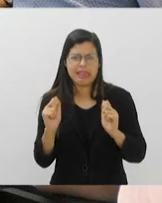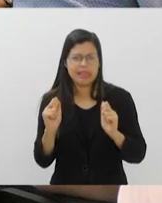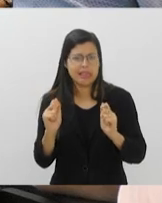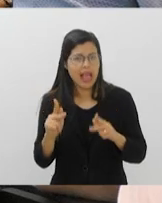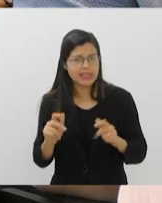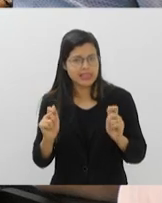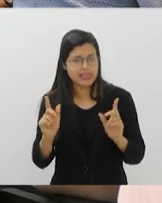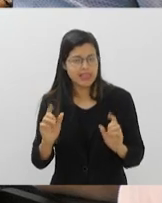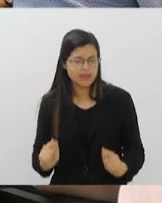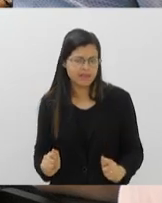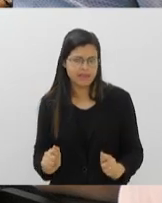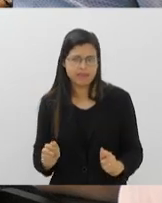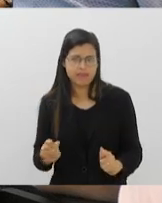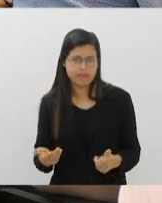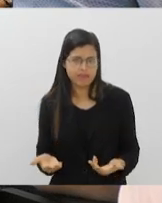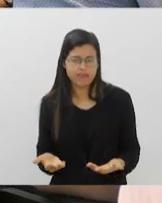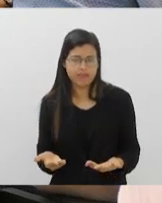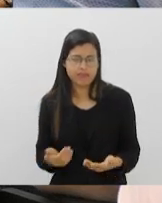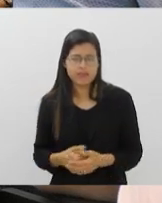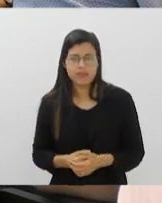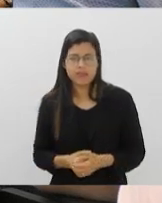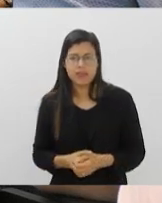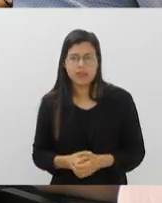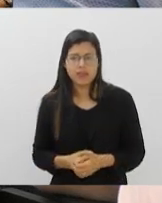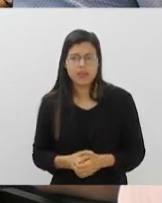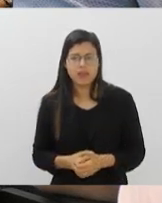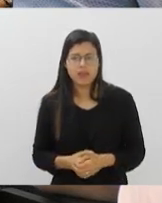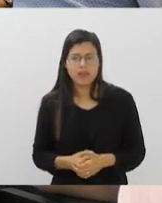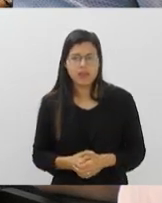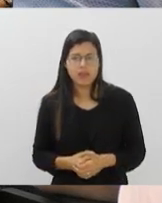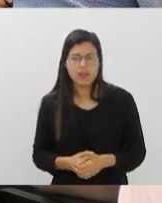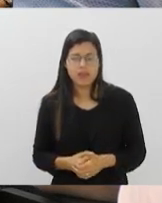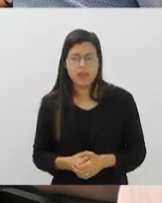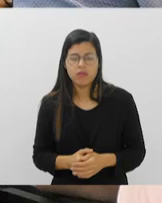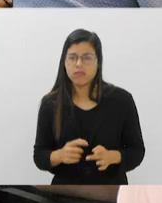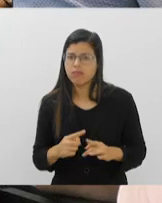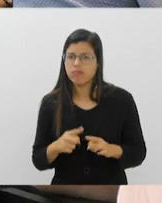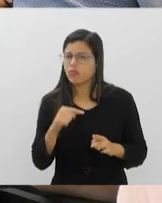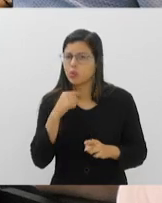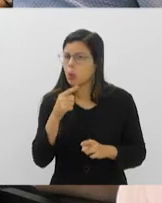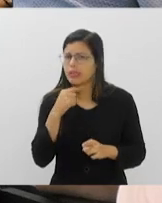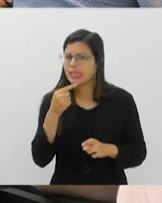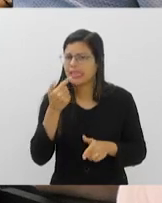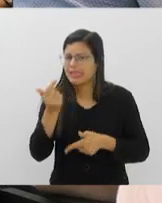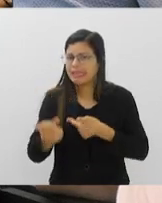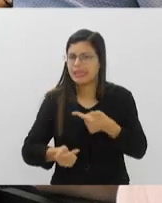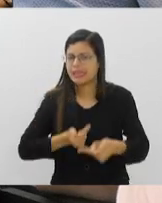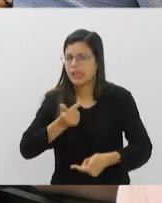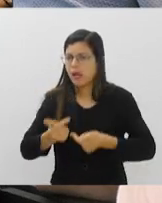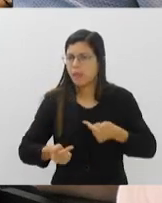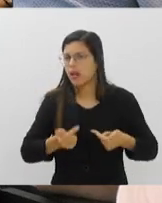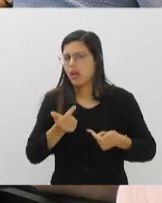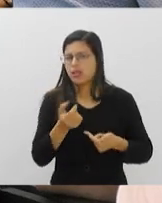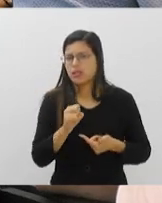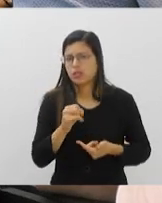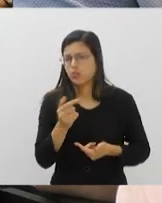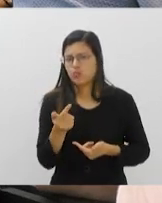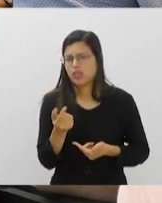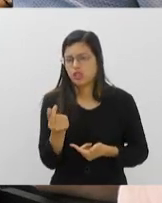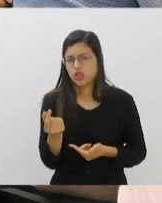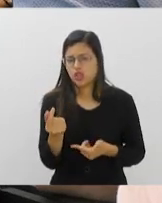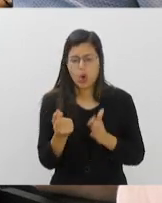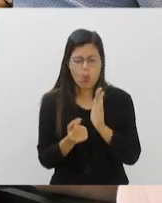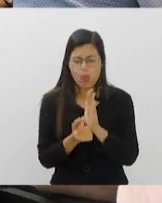nada agora não dá para para trabalhar sem dinheiro sem sem dotação orçamentária